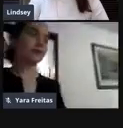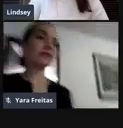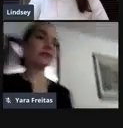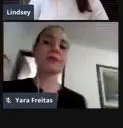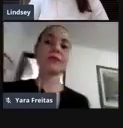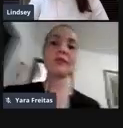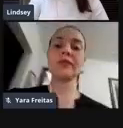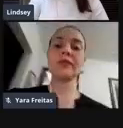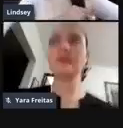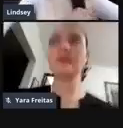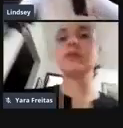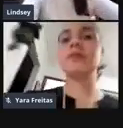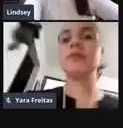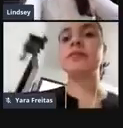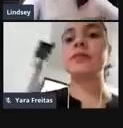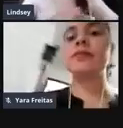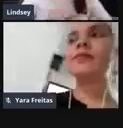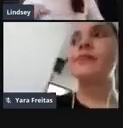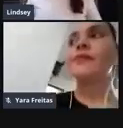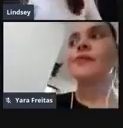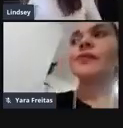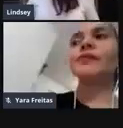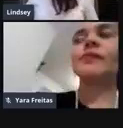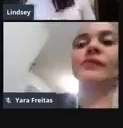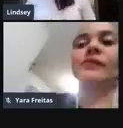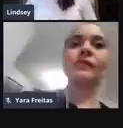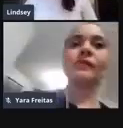Eu vou colocar um fone de ouvido. Espera só um pouquinho.